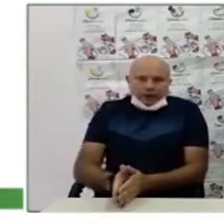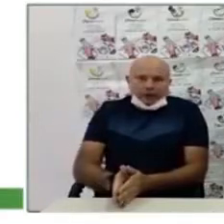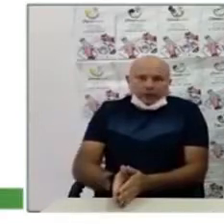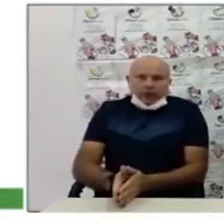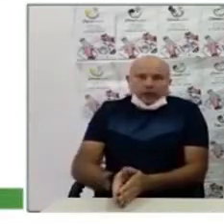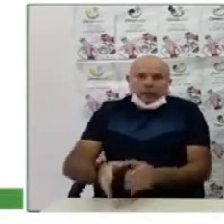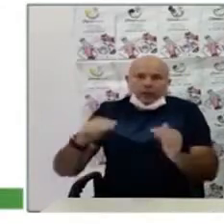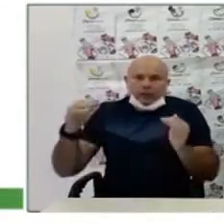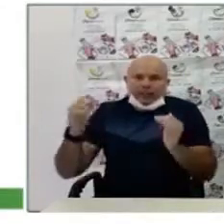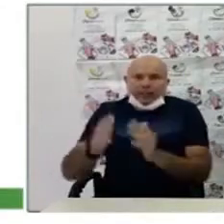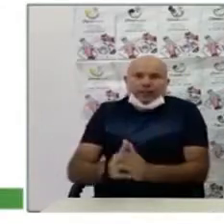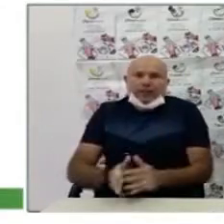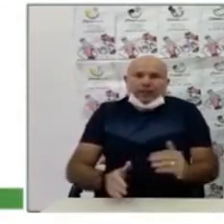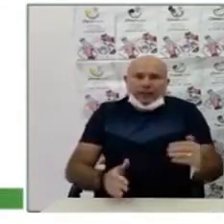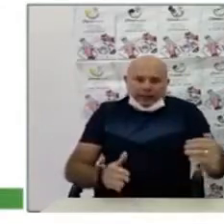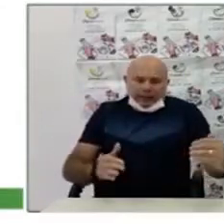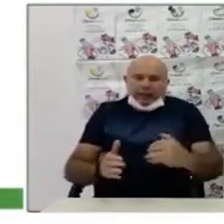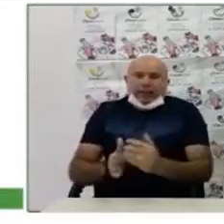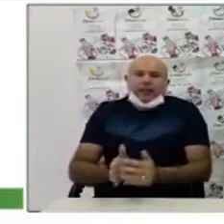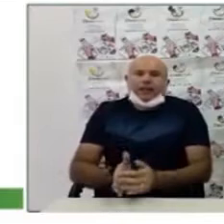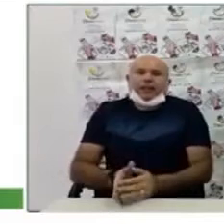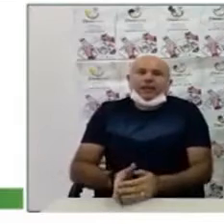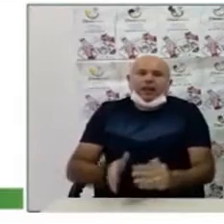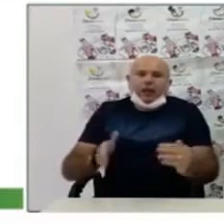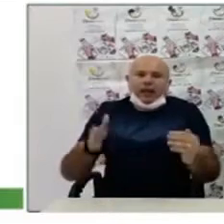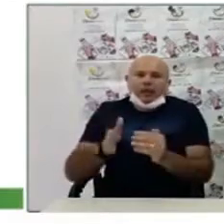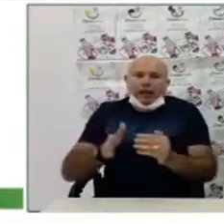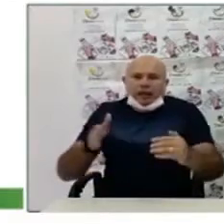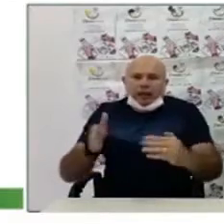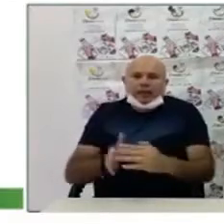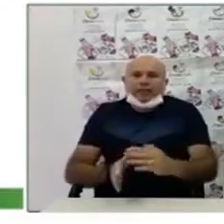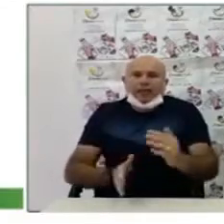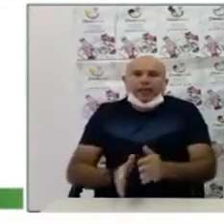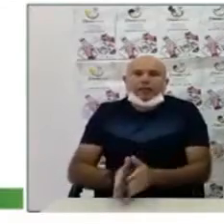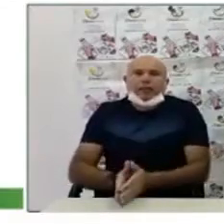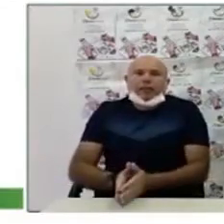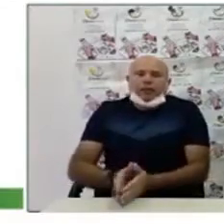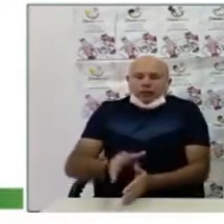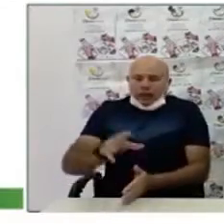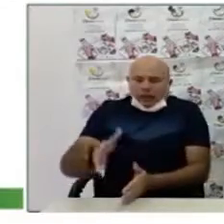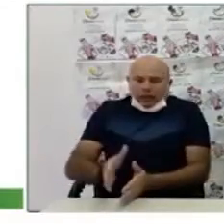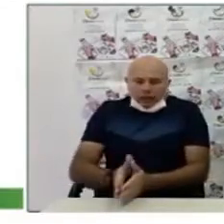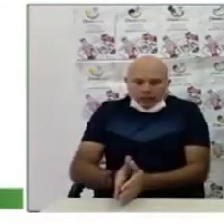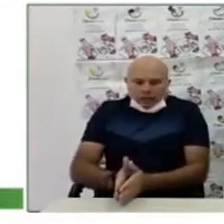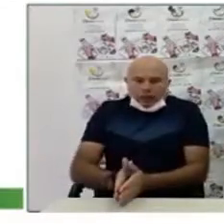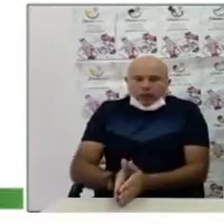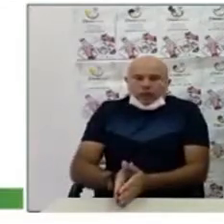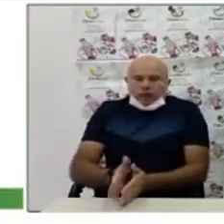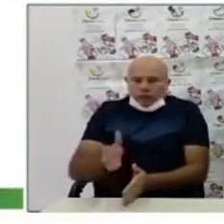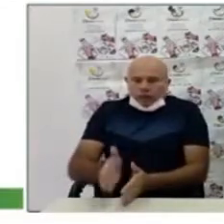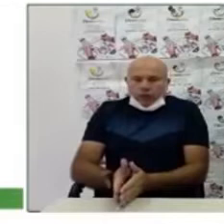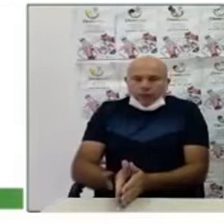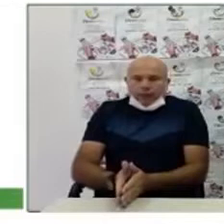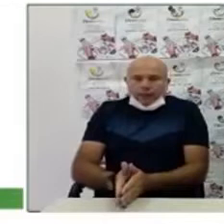dois. Né? Logo bem no cruzamento ali daquela via que vem de Calcaia, eu paro lá e te espero. Tem uma lagoa lá que eu não lembro o